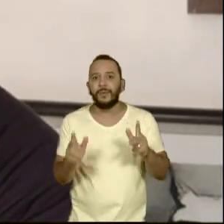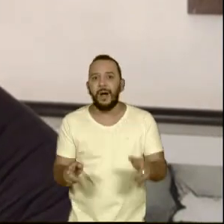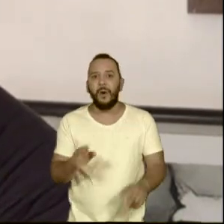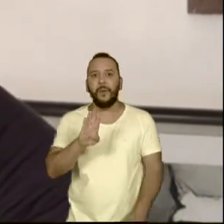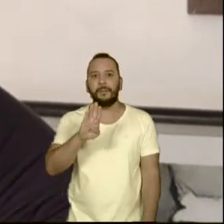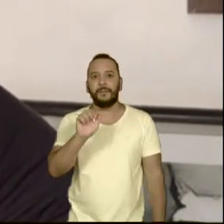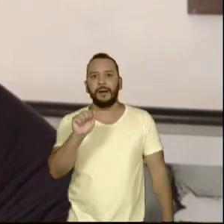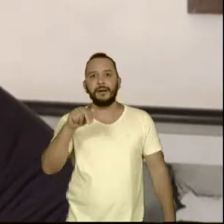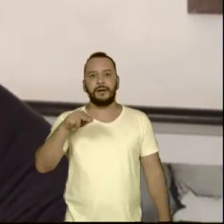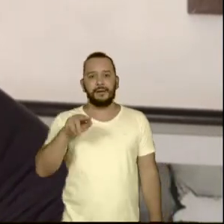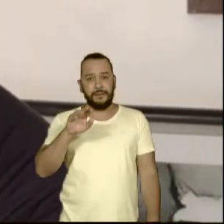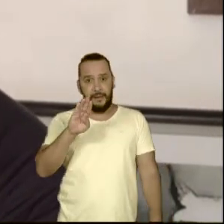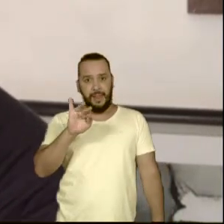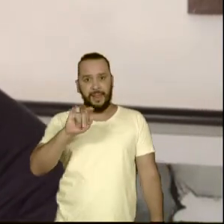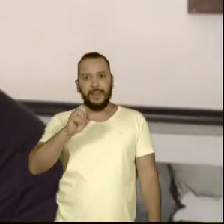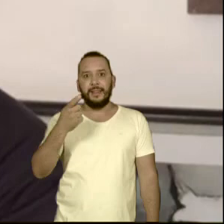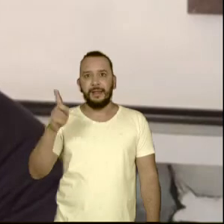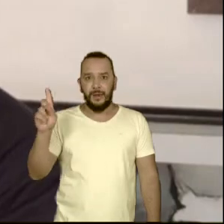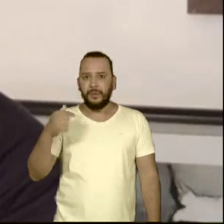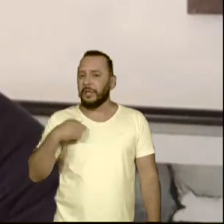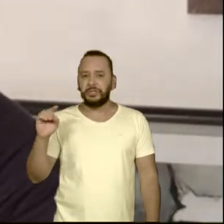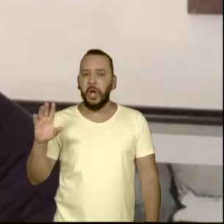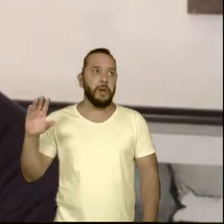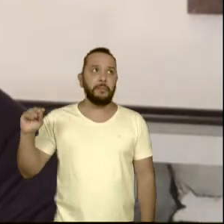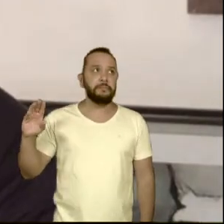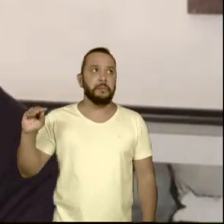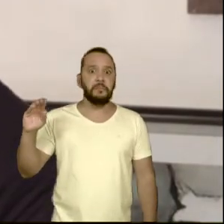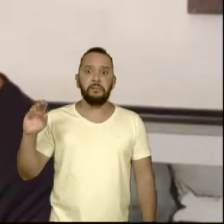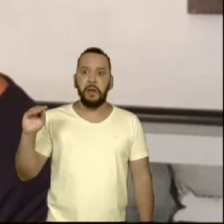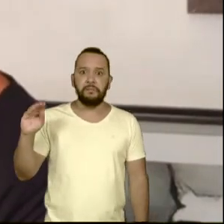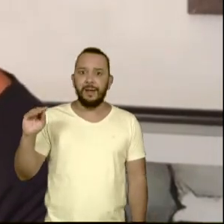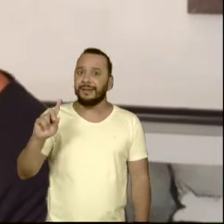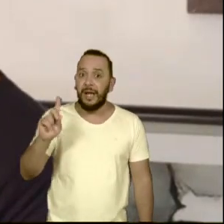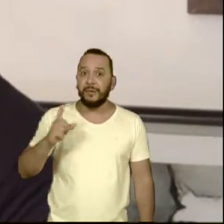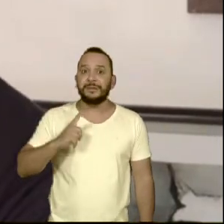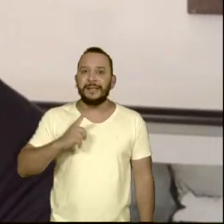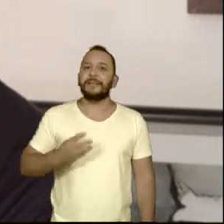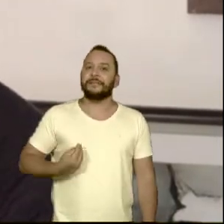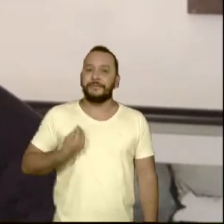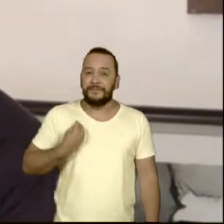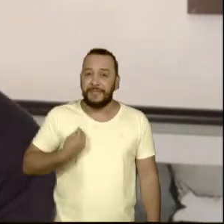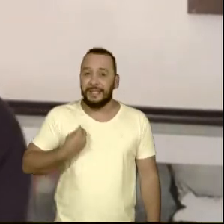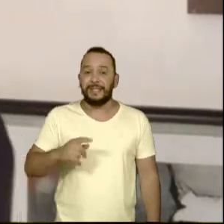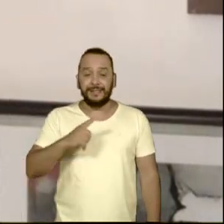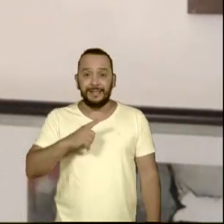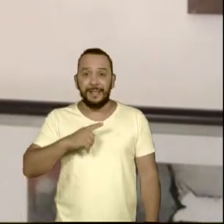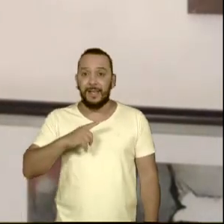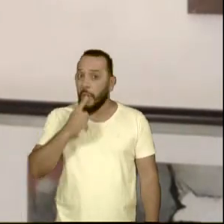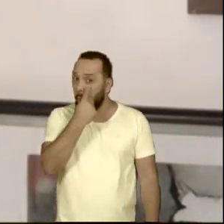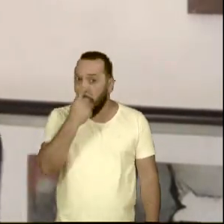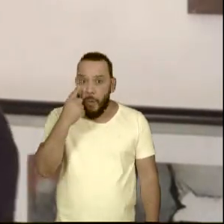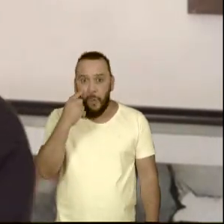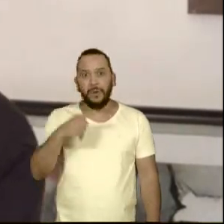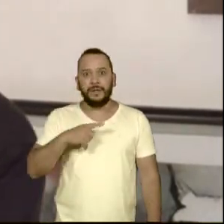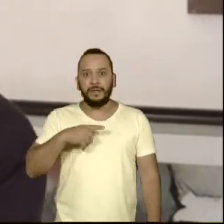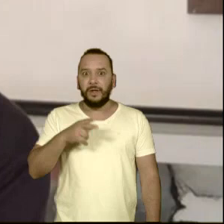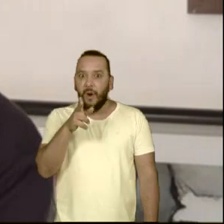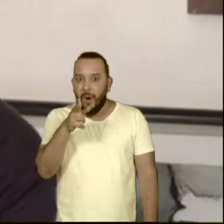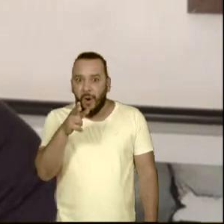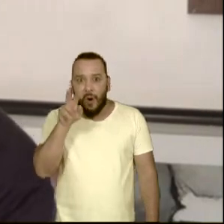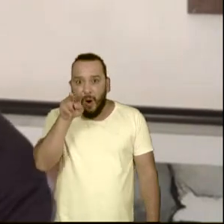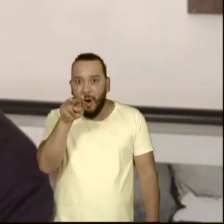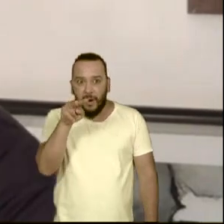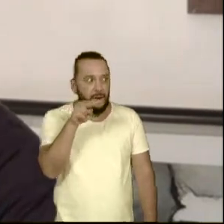Bambalalão. Não é um boneco que só abre boca e fecha a boca, não é isso, gente. O boneco tem vida, boneco tem olho, ele tem olhar, ele olha para a câmera, ele